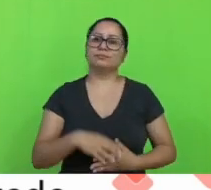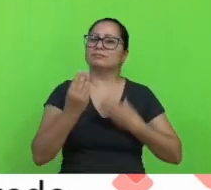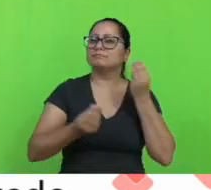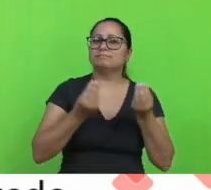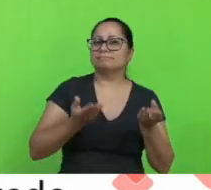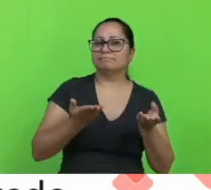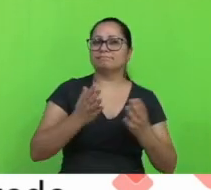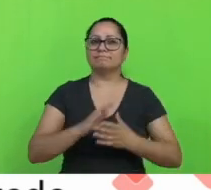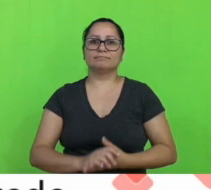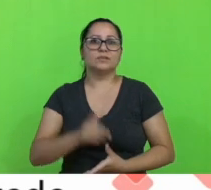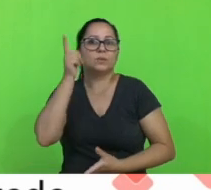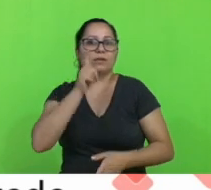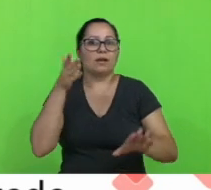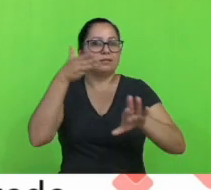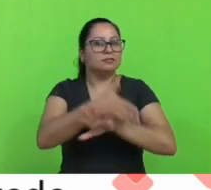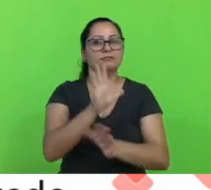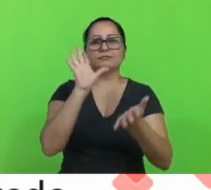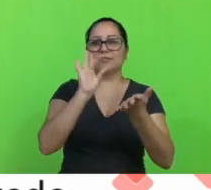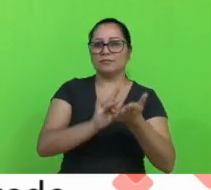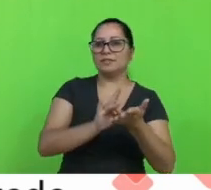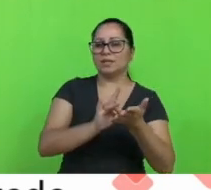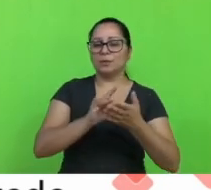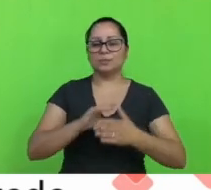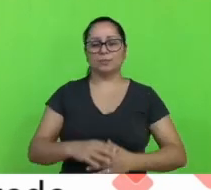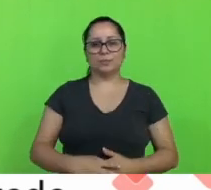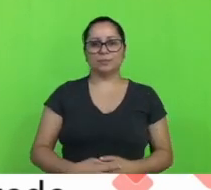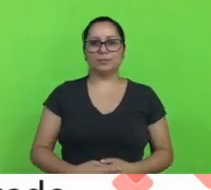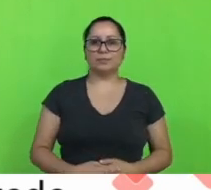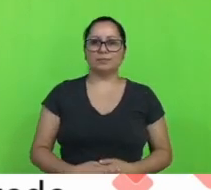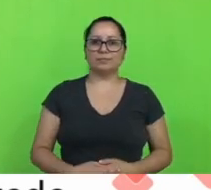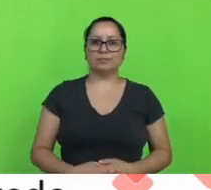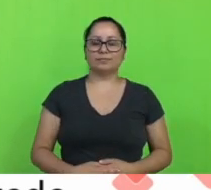isso acontece? Como nós conseguimos acessar essas aplicações?